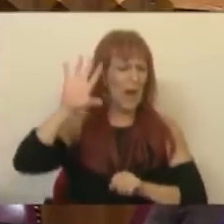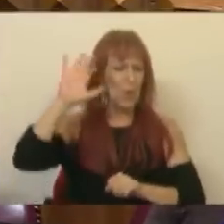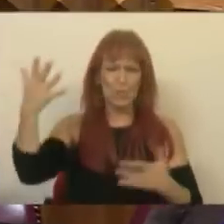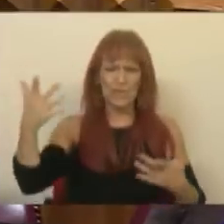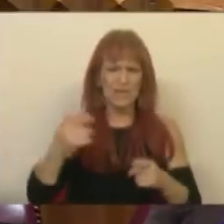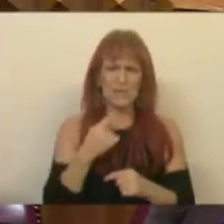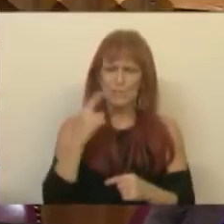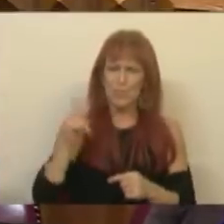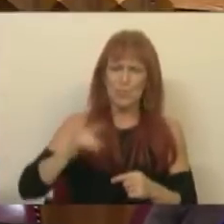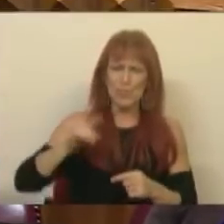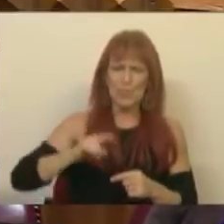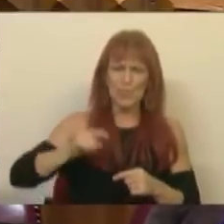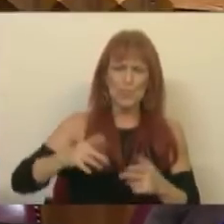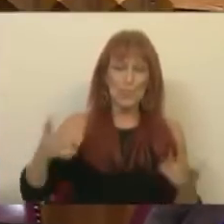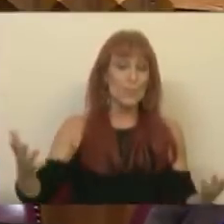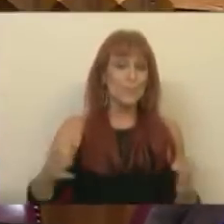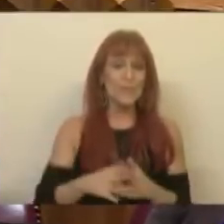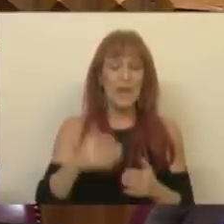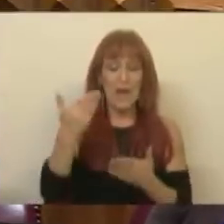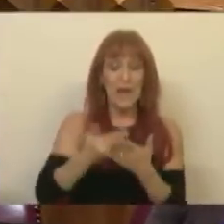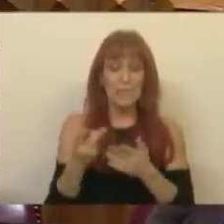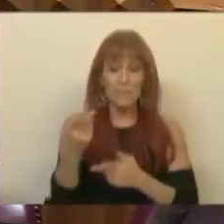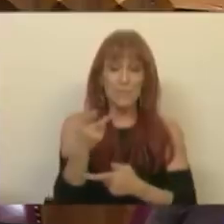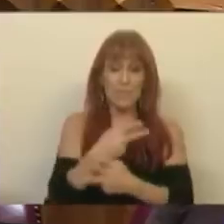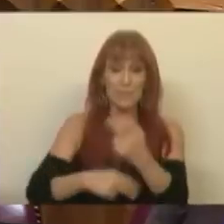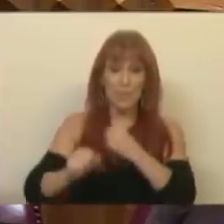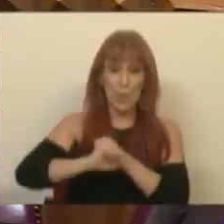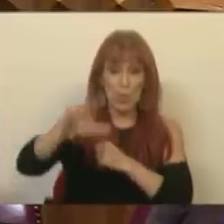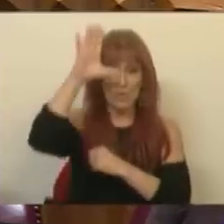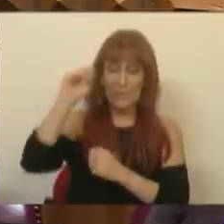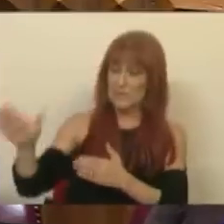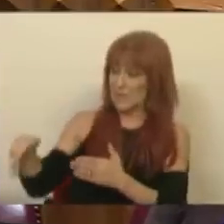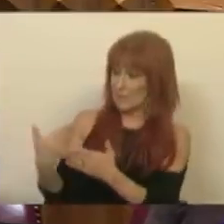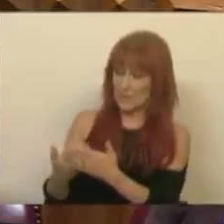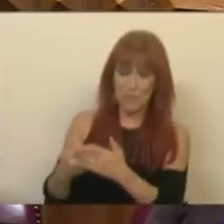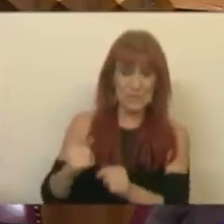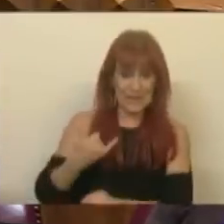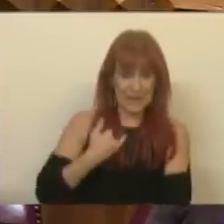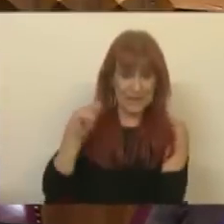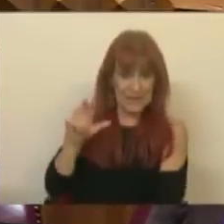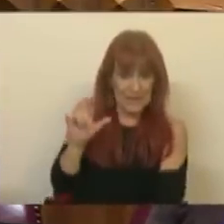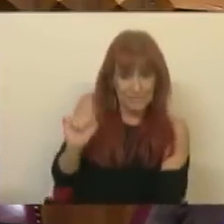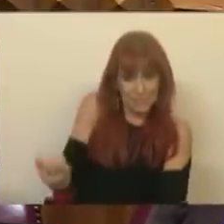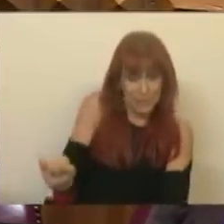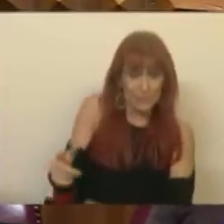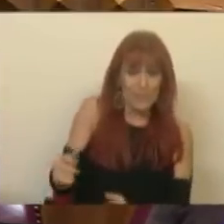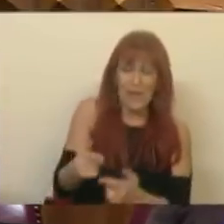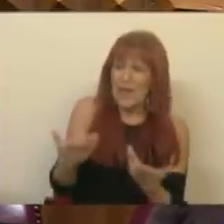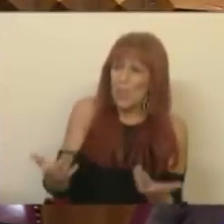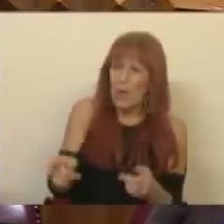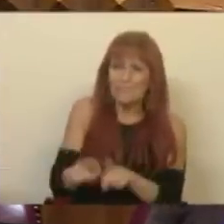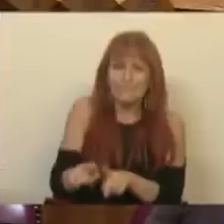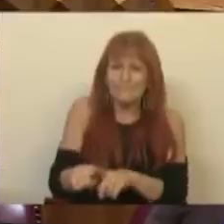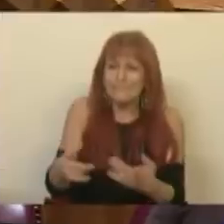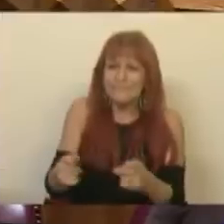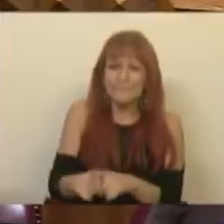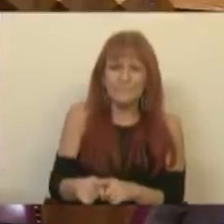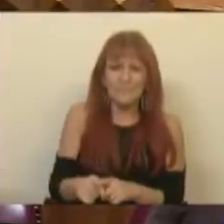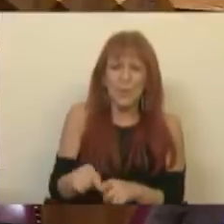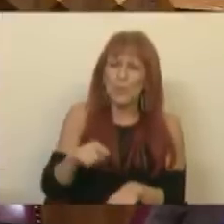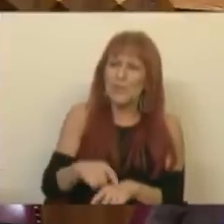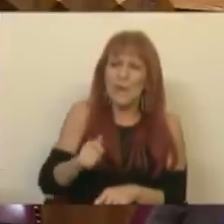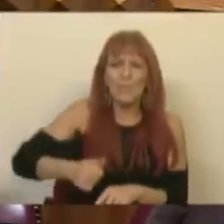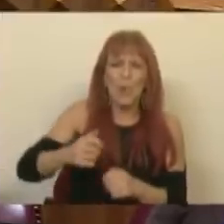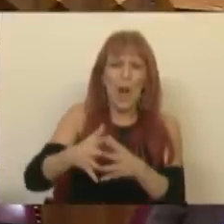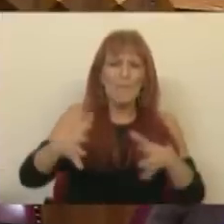muitas vezes a Moção de censura apresentada pela iniciativa Liberal acabou por ser um bom momento